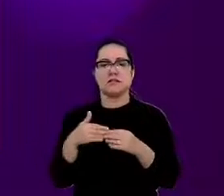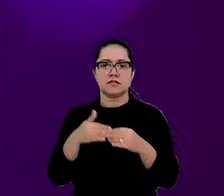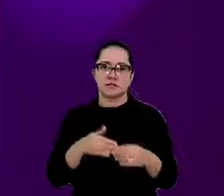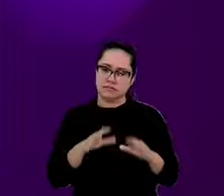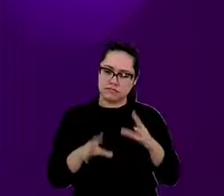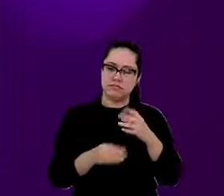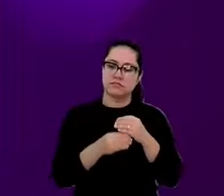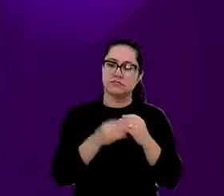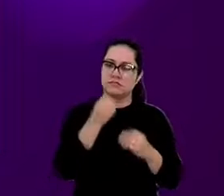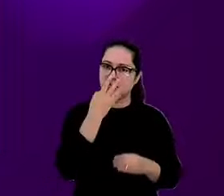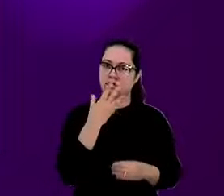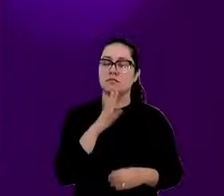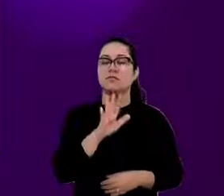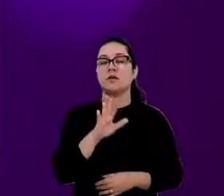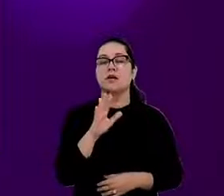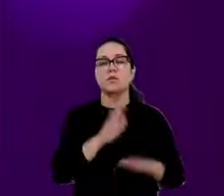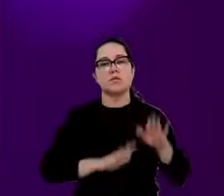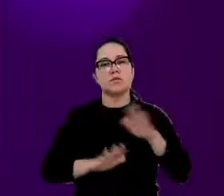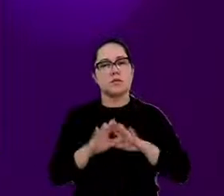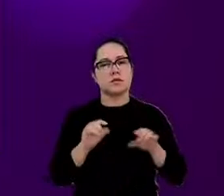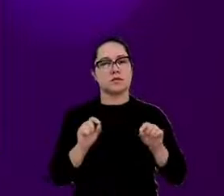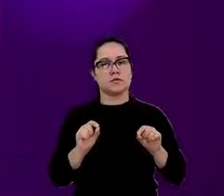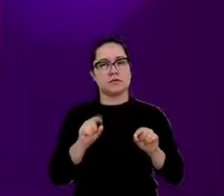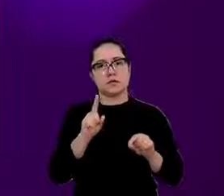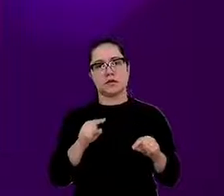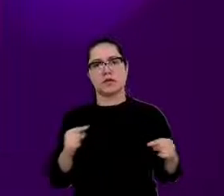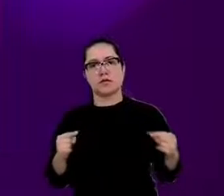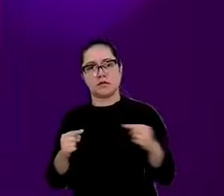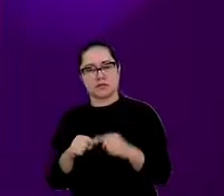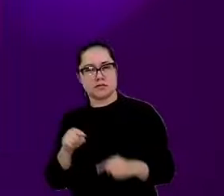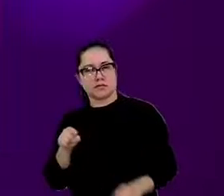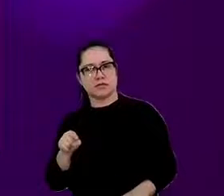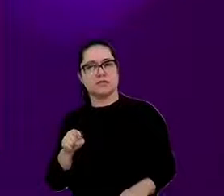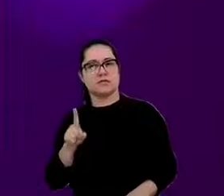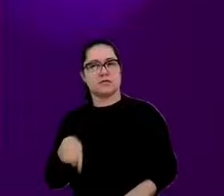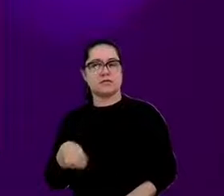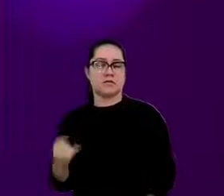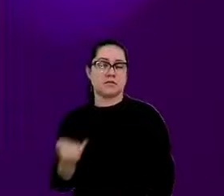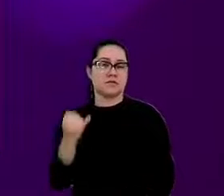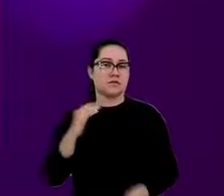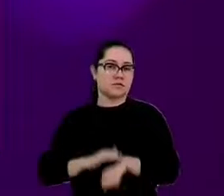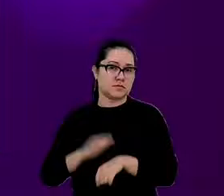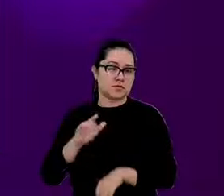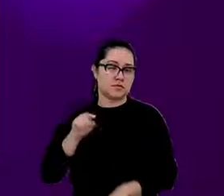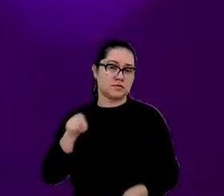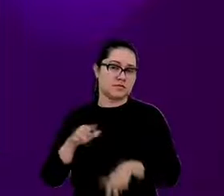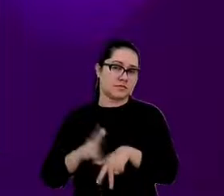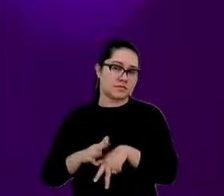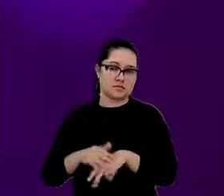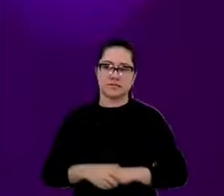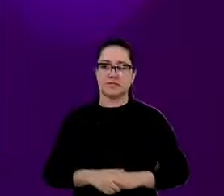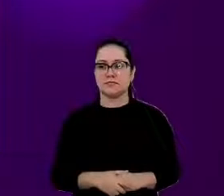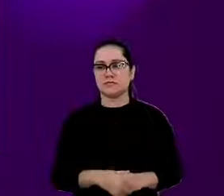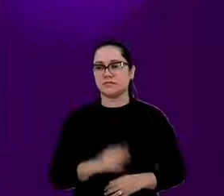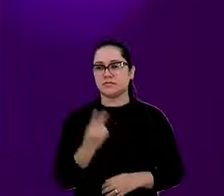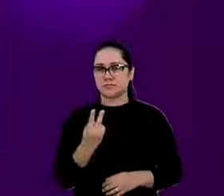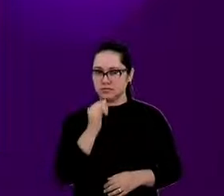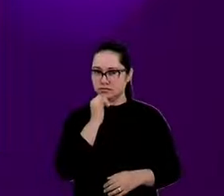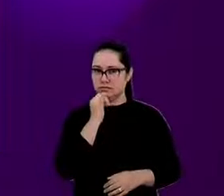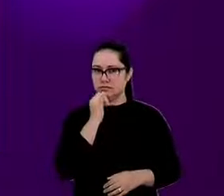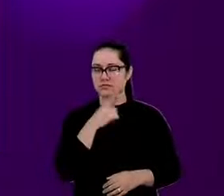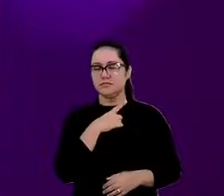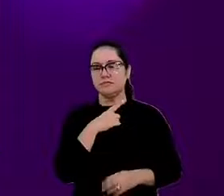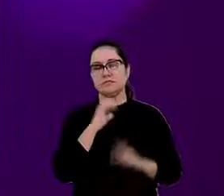importante, mas tem que tomar o cuidado em relação àquilo que, de fato, importa para o paciente. Eu trago aqui dois exemplos do Congresso